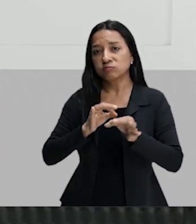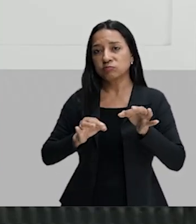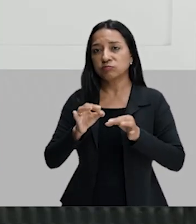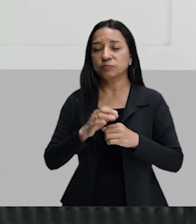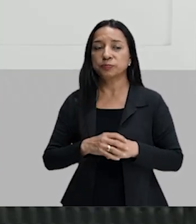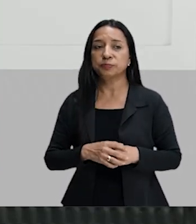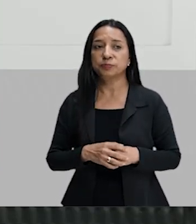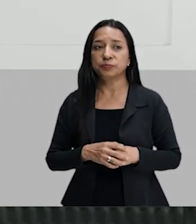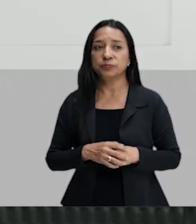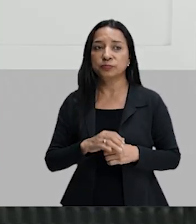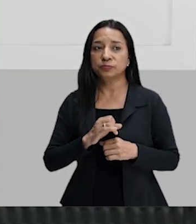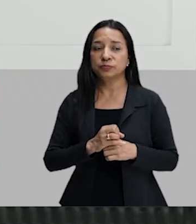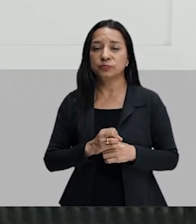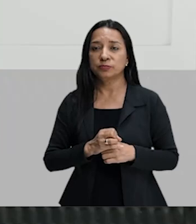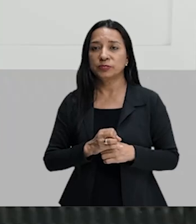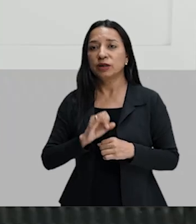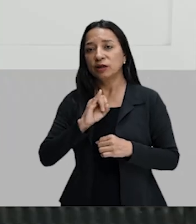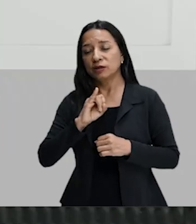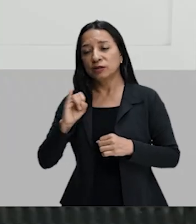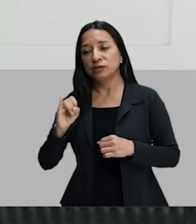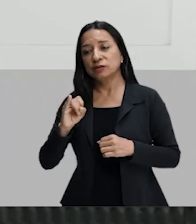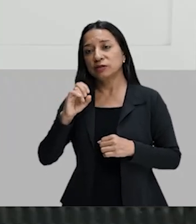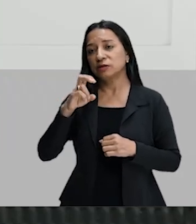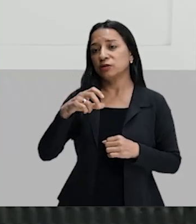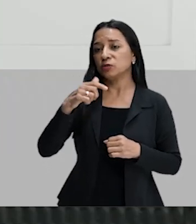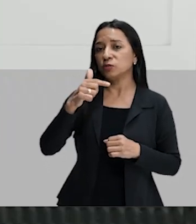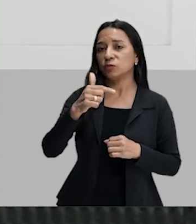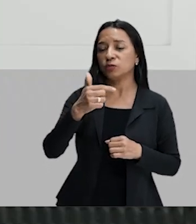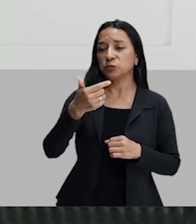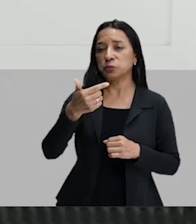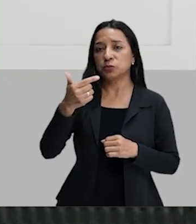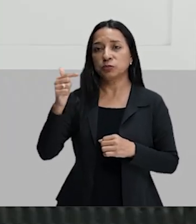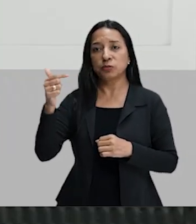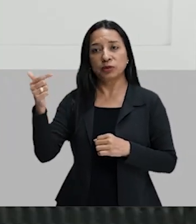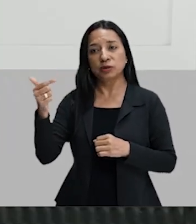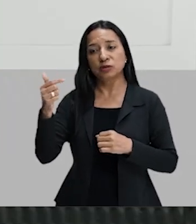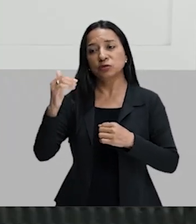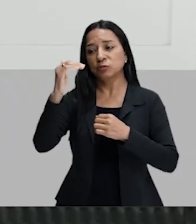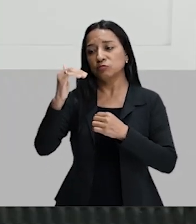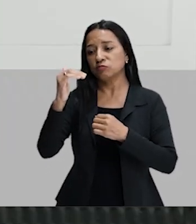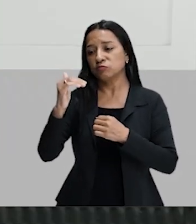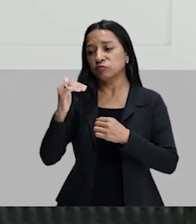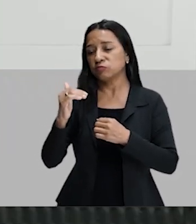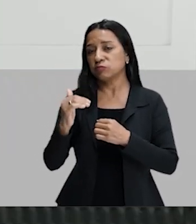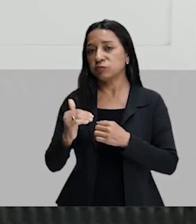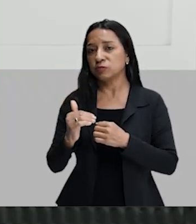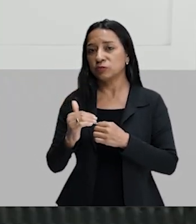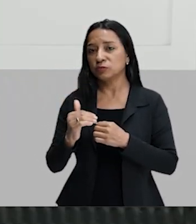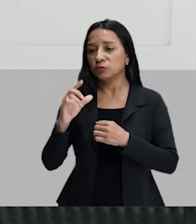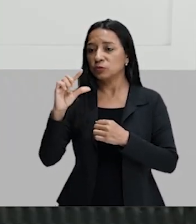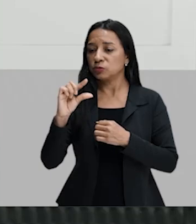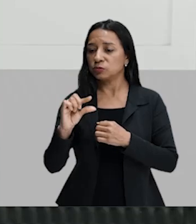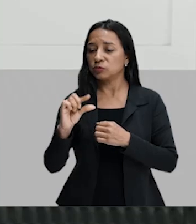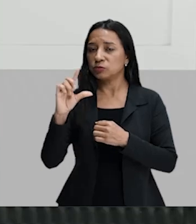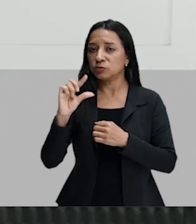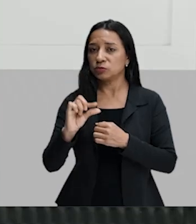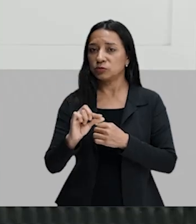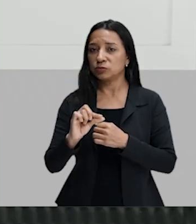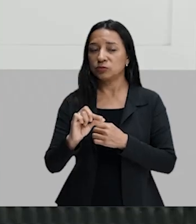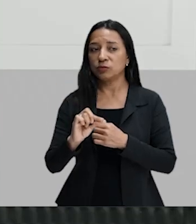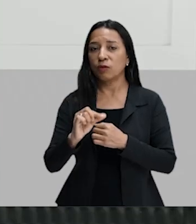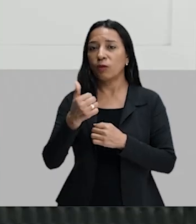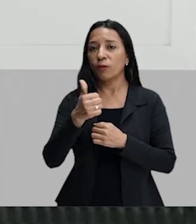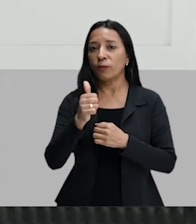em ordem, ou seja, os expoentes estiverem em ordem decrescente, ó, você vai diminuindo uma unidade, aí